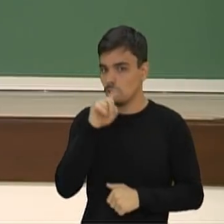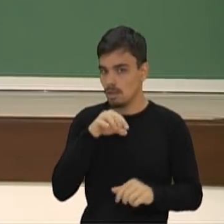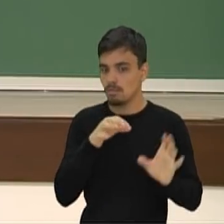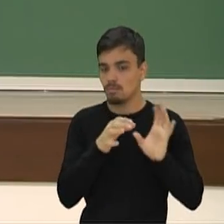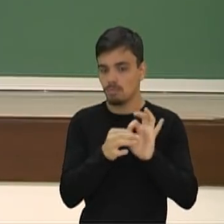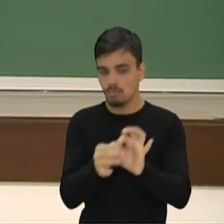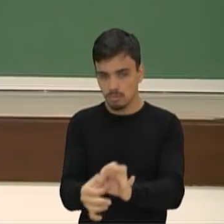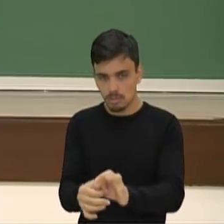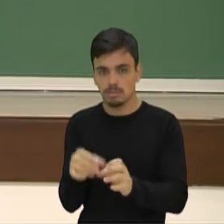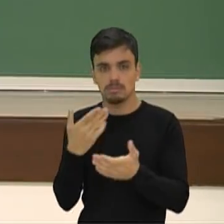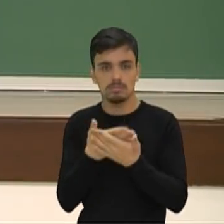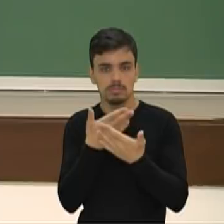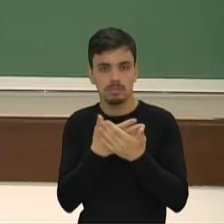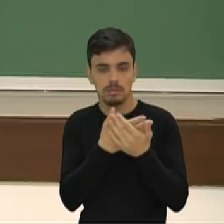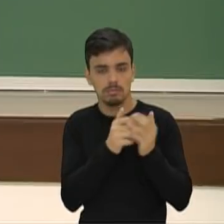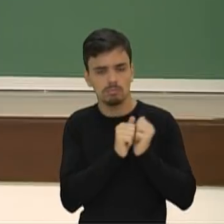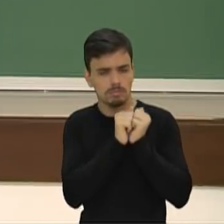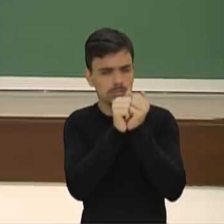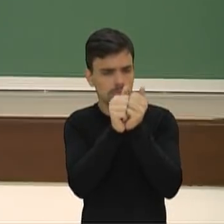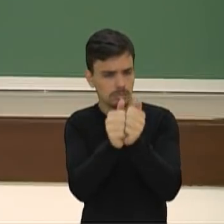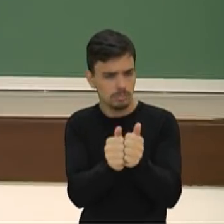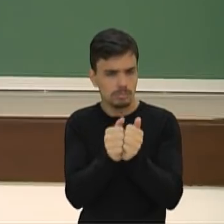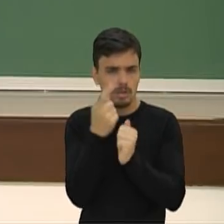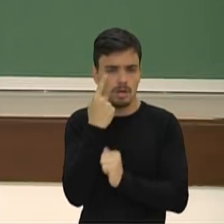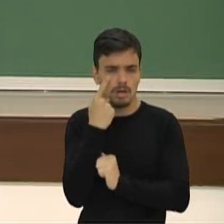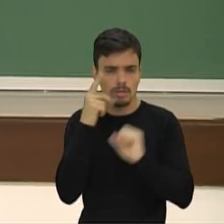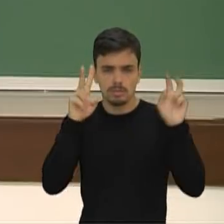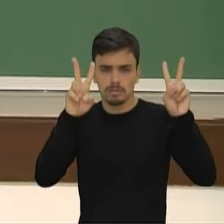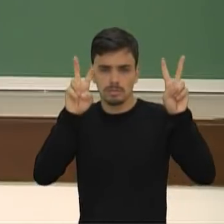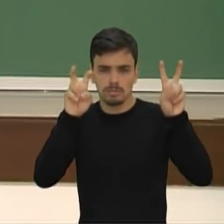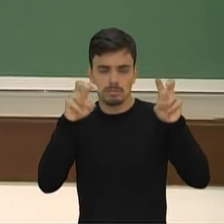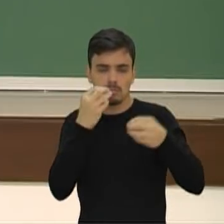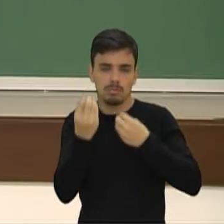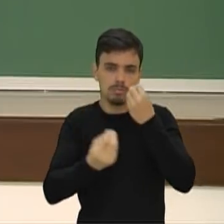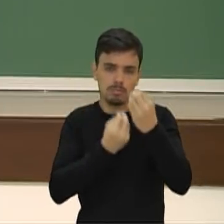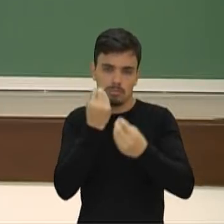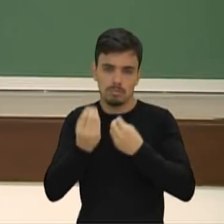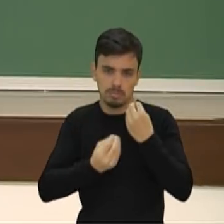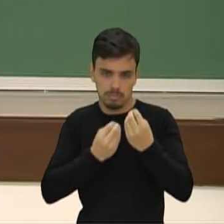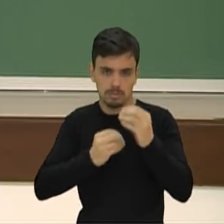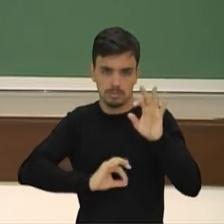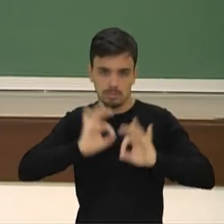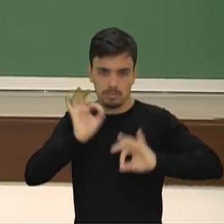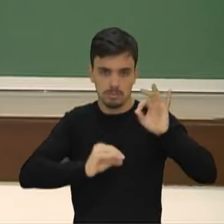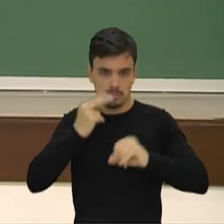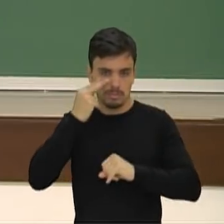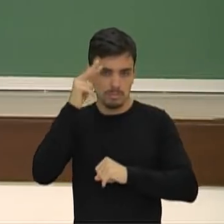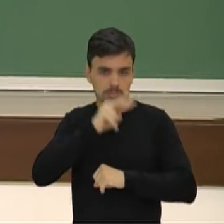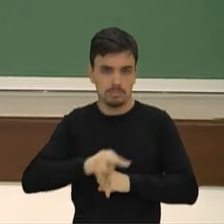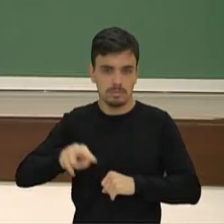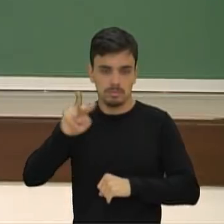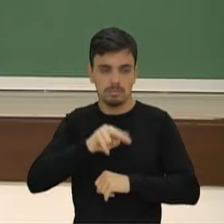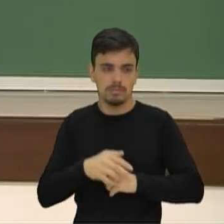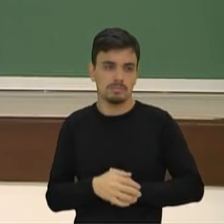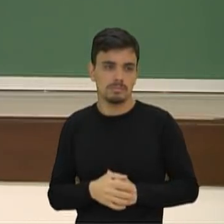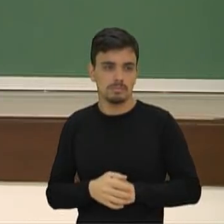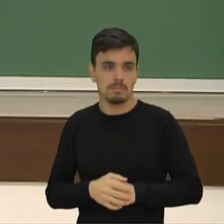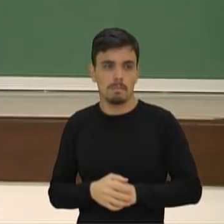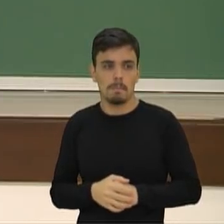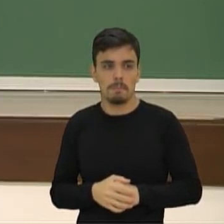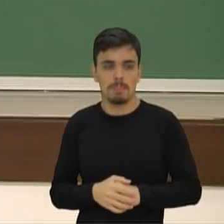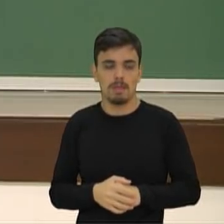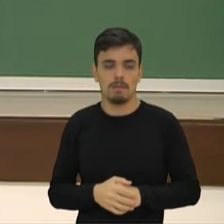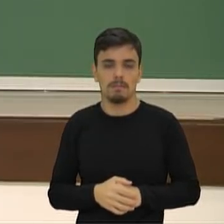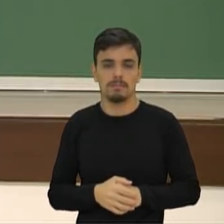aula. Me acompanhe para a gente fazer uma viagem histórica sobre as formas de você fazer as correções visuais, ok? Me acompanhem lá. Bom,